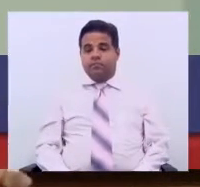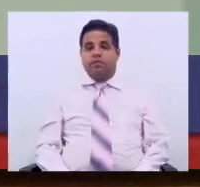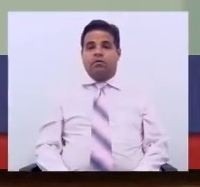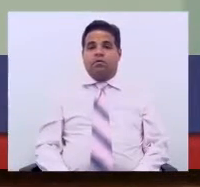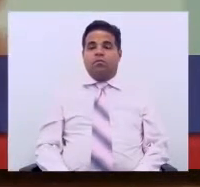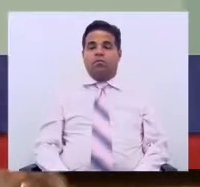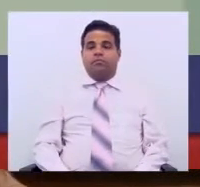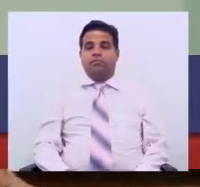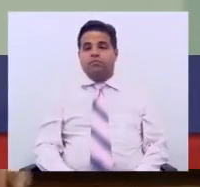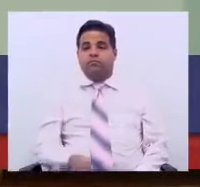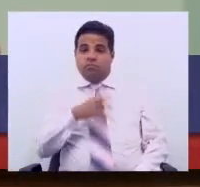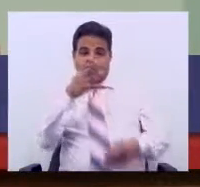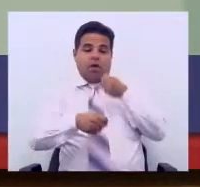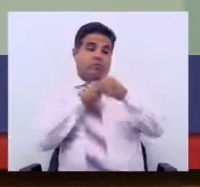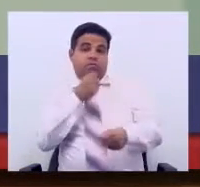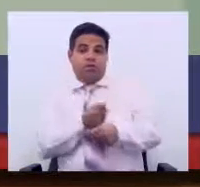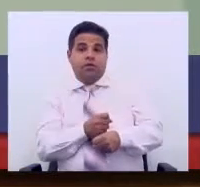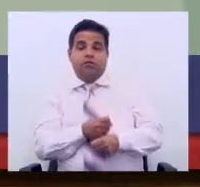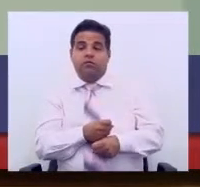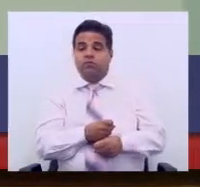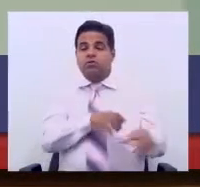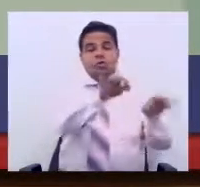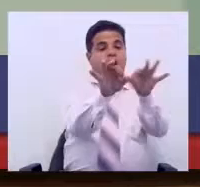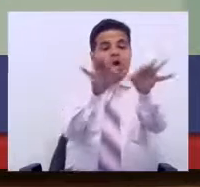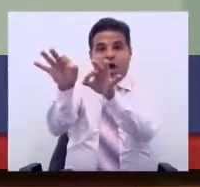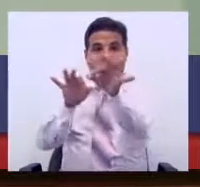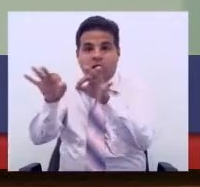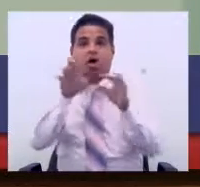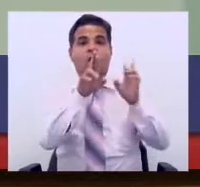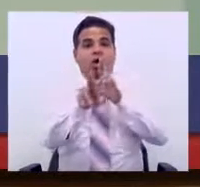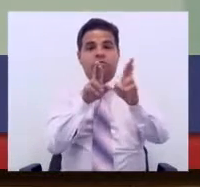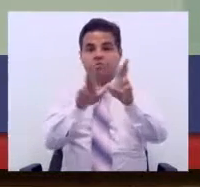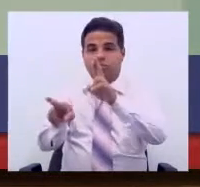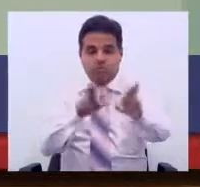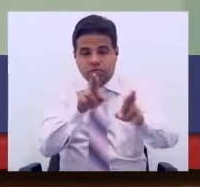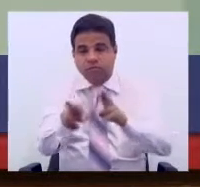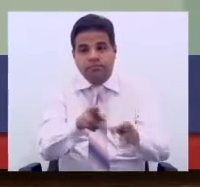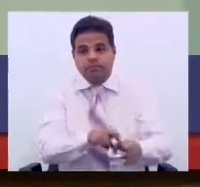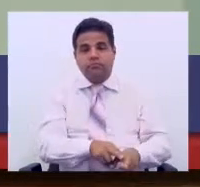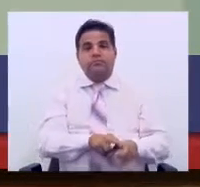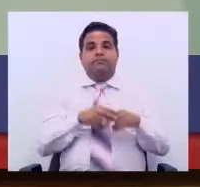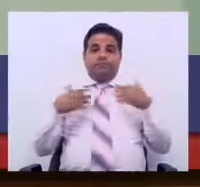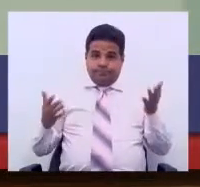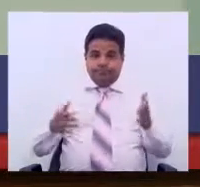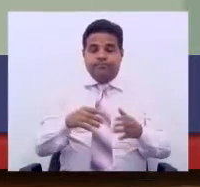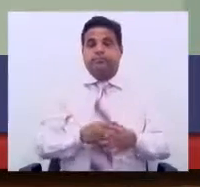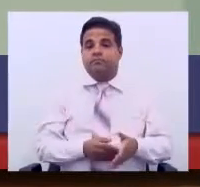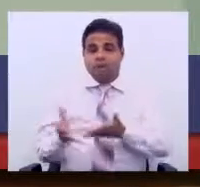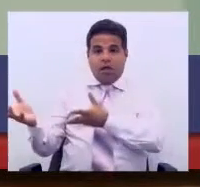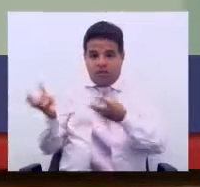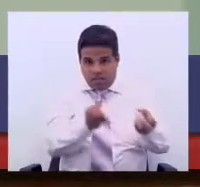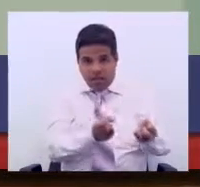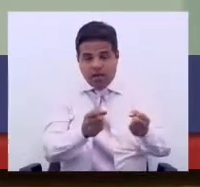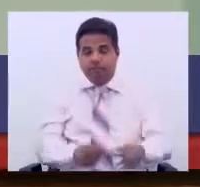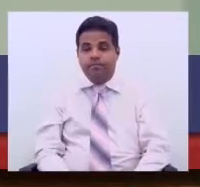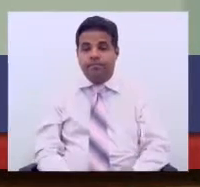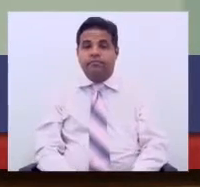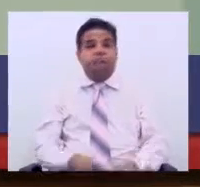para o próximo quadriênio, né, pessoal, os 4 anos, que é reajustado de acordo com o salário do funcionalismo. Então,